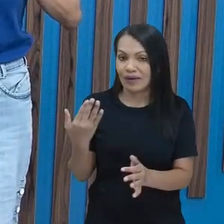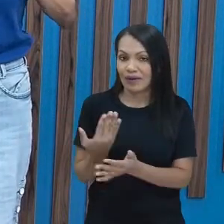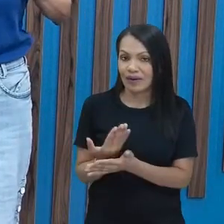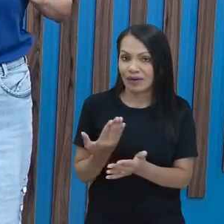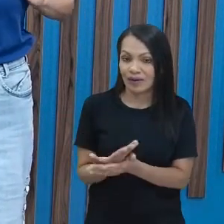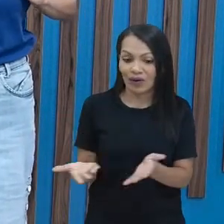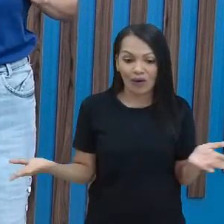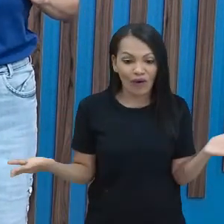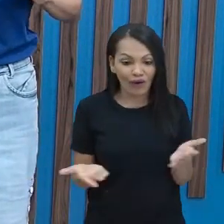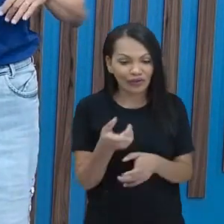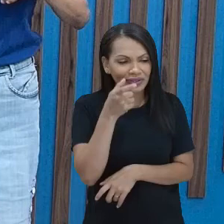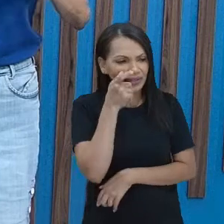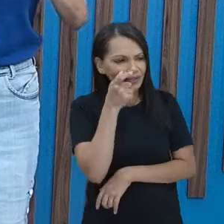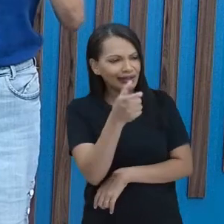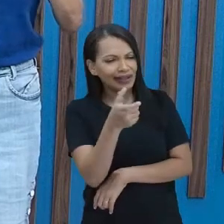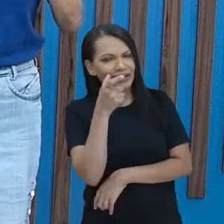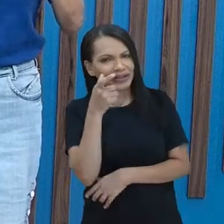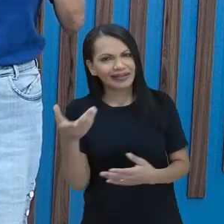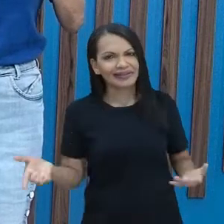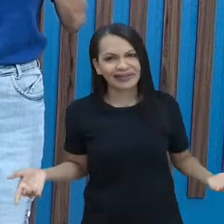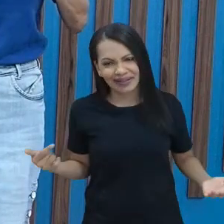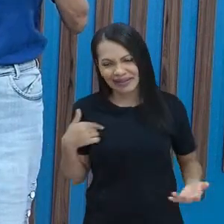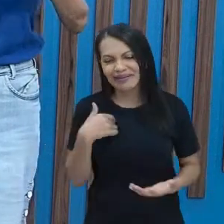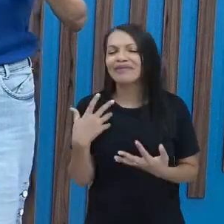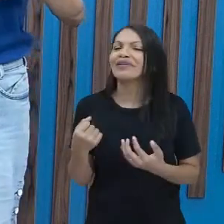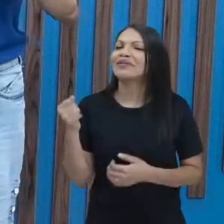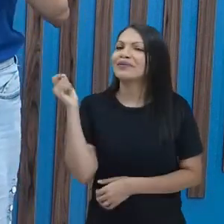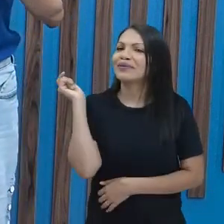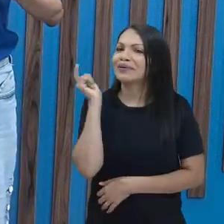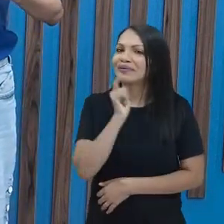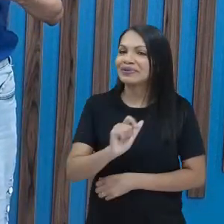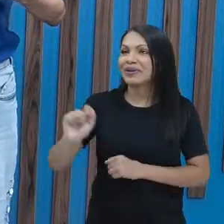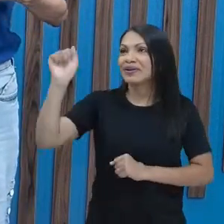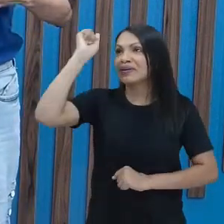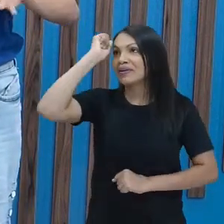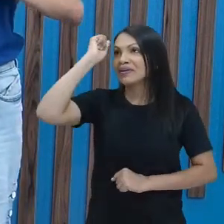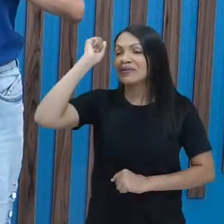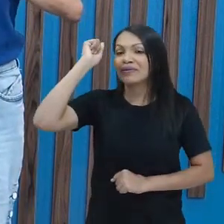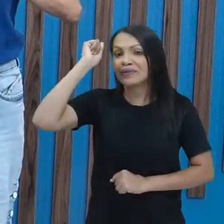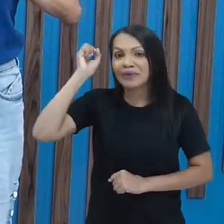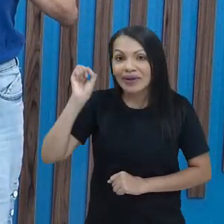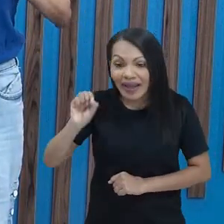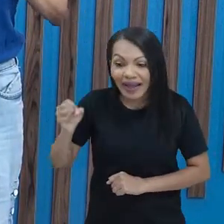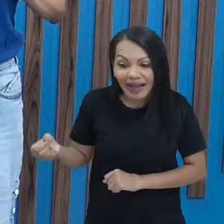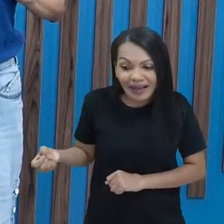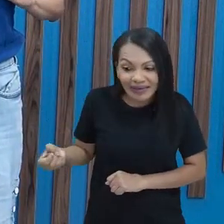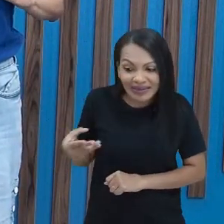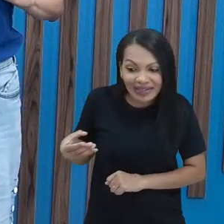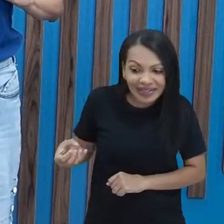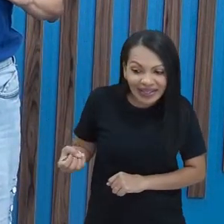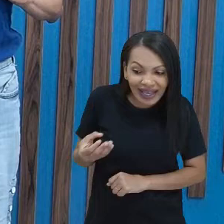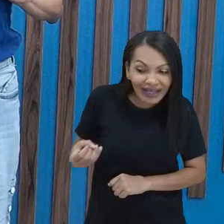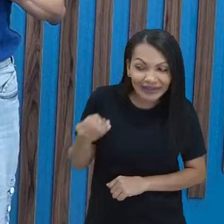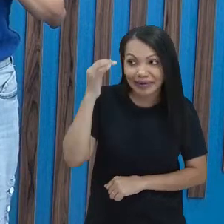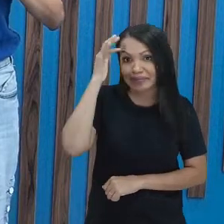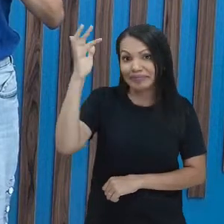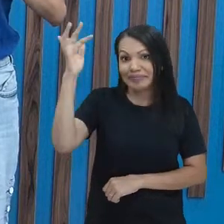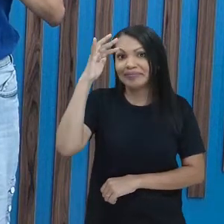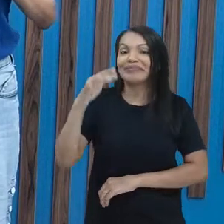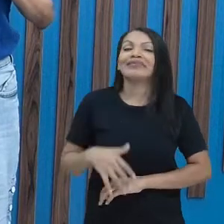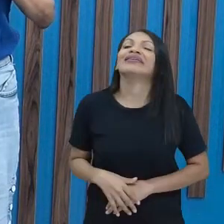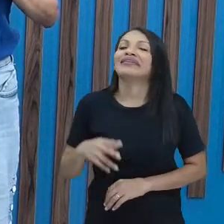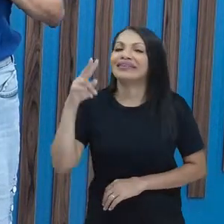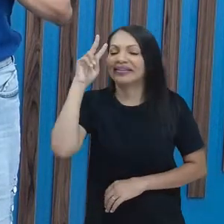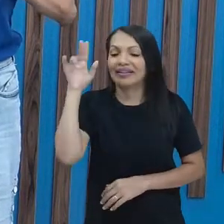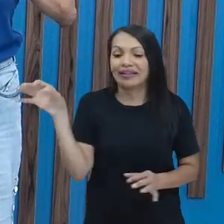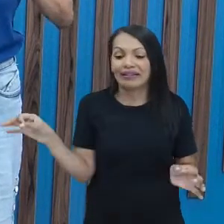hoje vai ser bem interessante. A gente vai conseguir viajar, crianças. Então, não percam a aula que vai... Assim